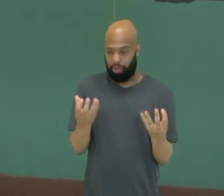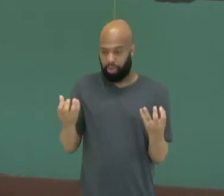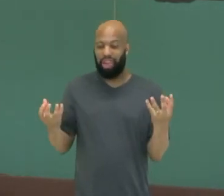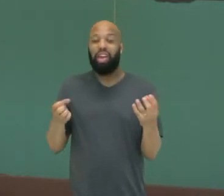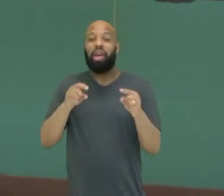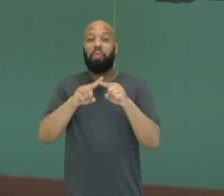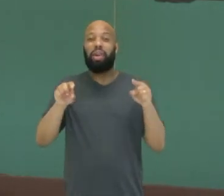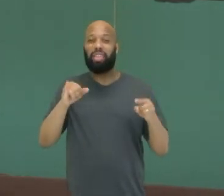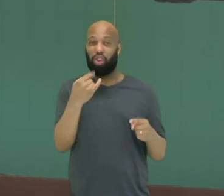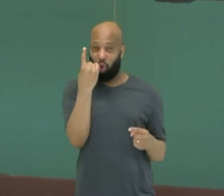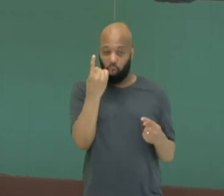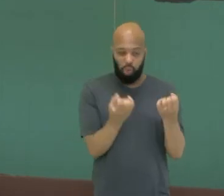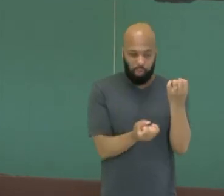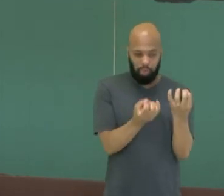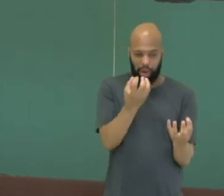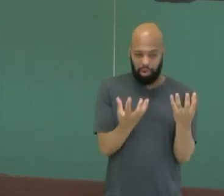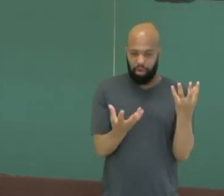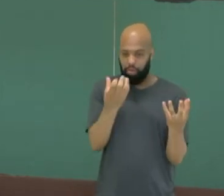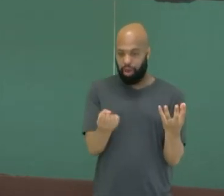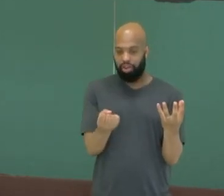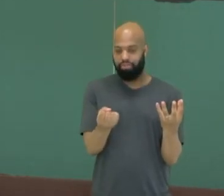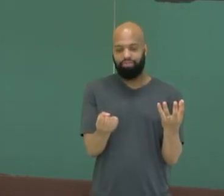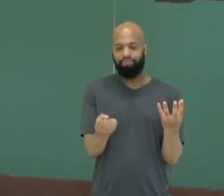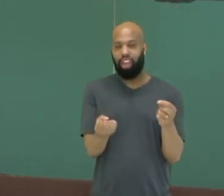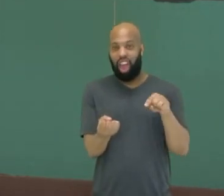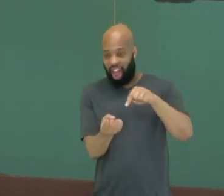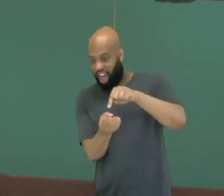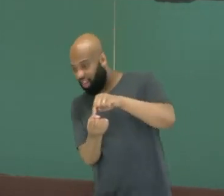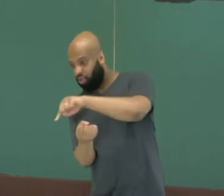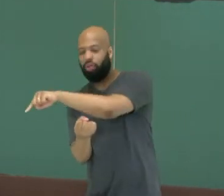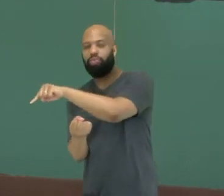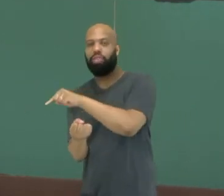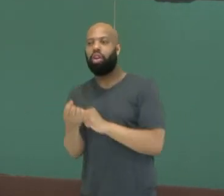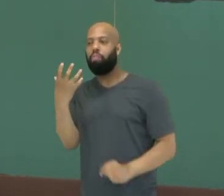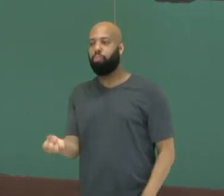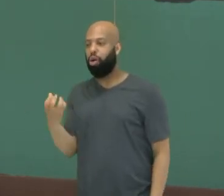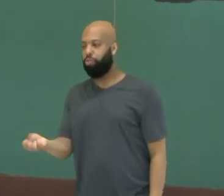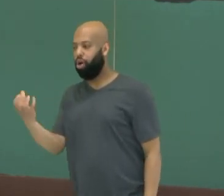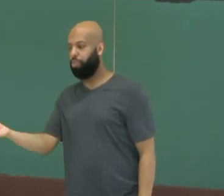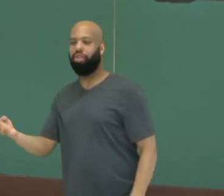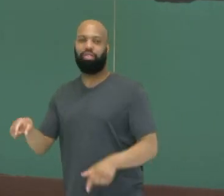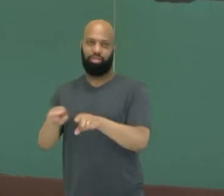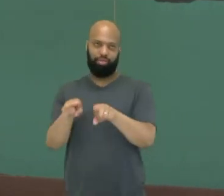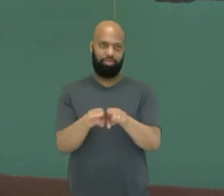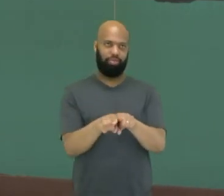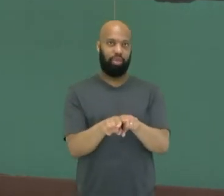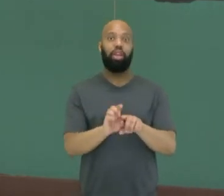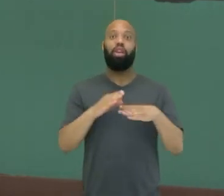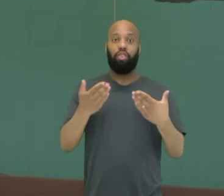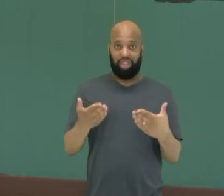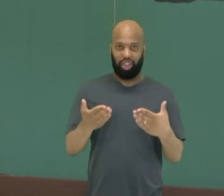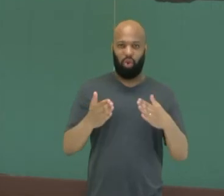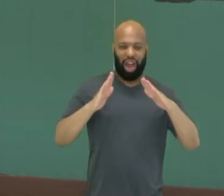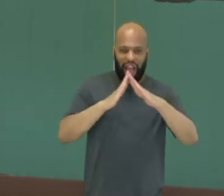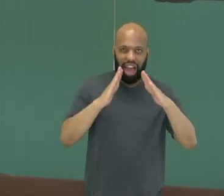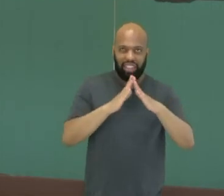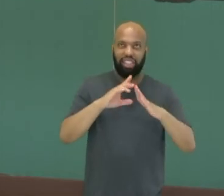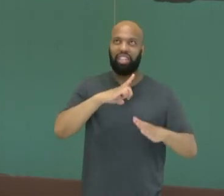de uma interfere as demais. As nossas ligações em casa, não são em série, são em